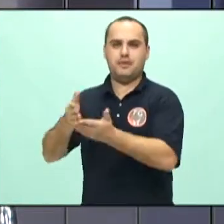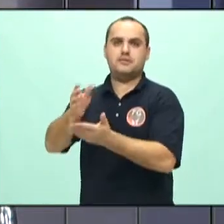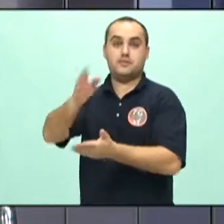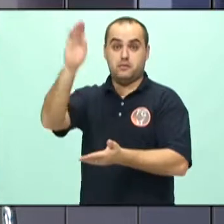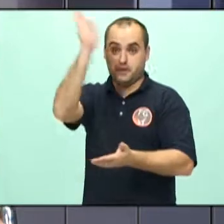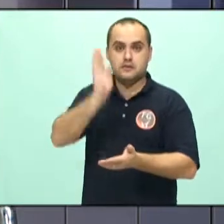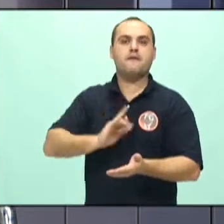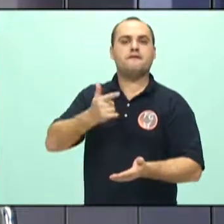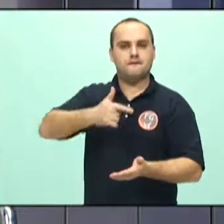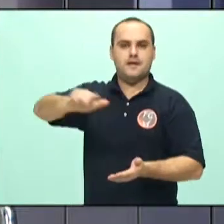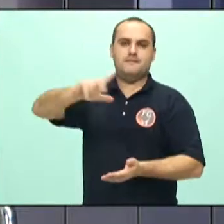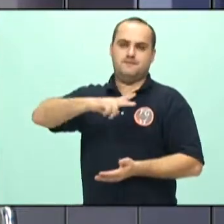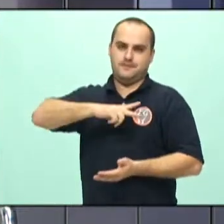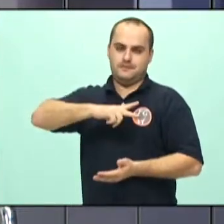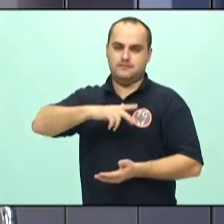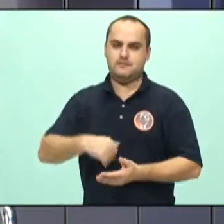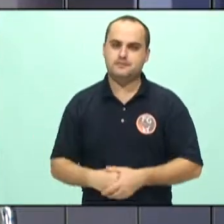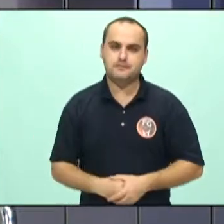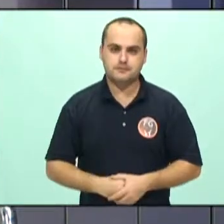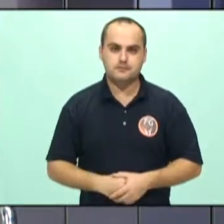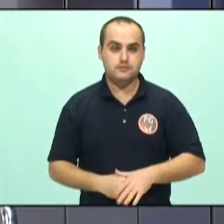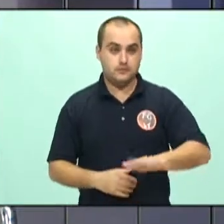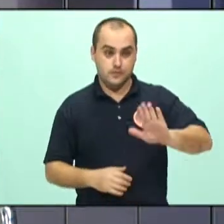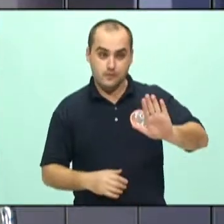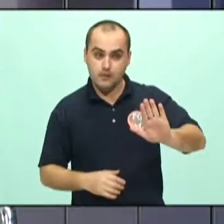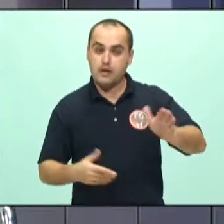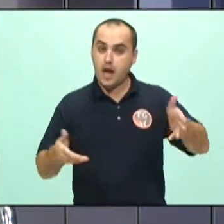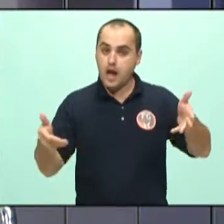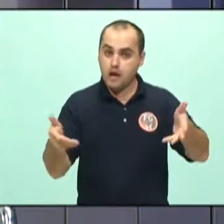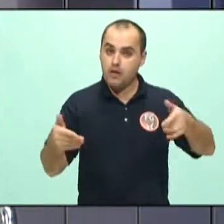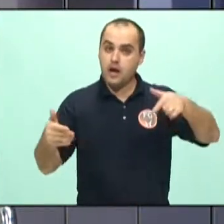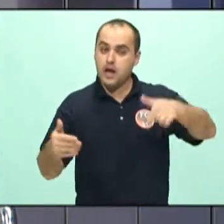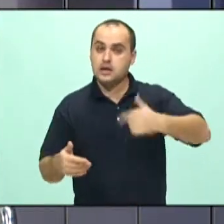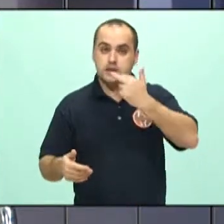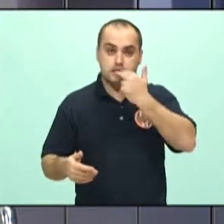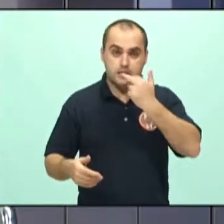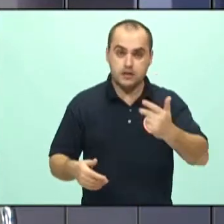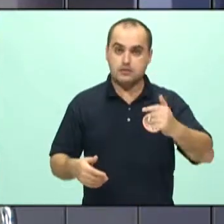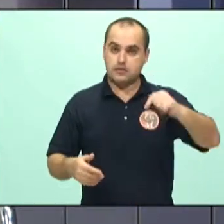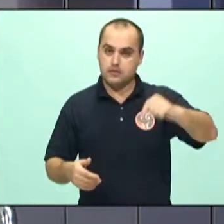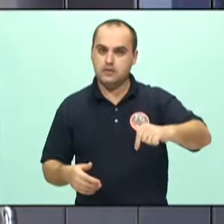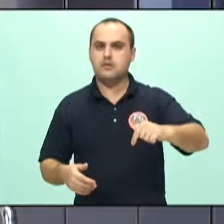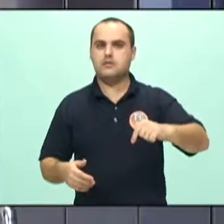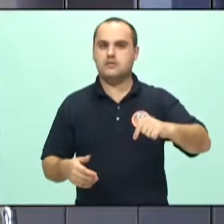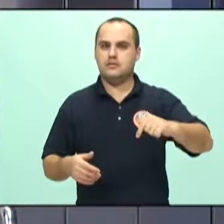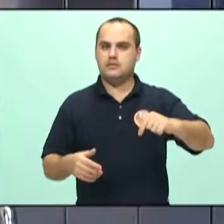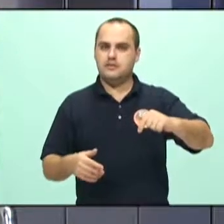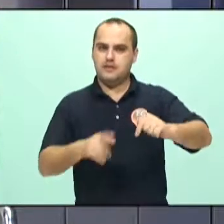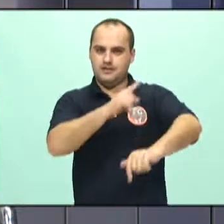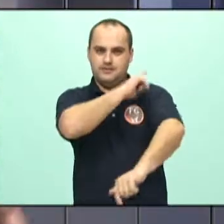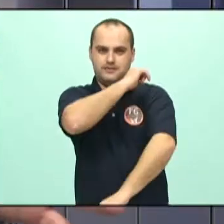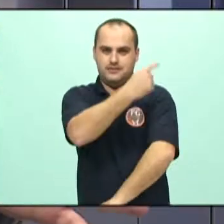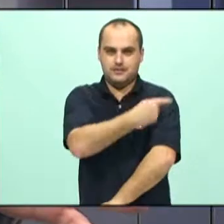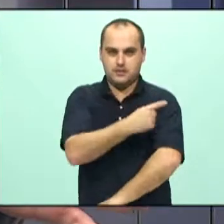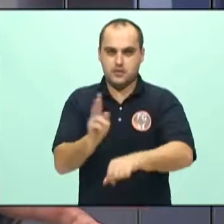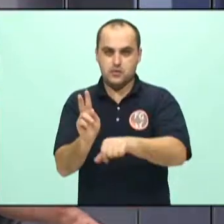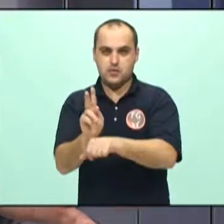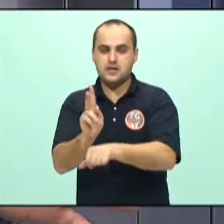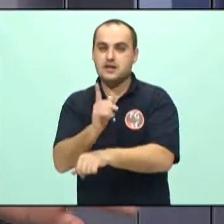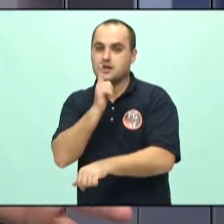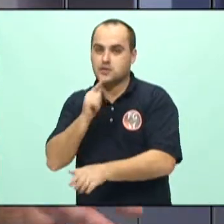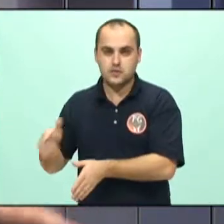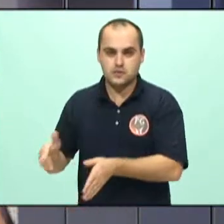feitos ajustes, sim, mas acho que o atual modelo de autoridade portuária pública, né, autoridade portuária cuidando do rio, seria interessante. E as operações,